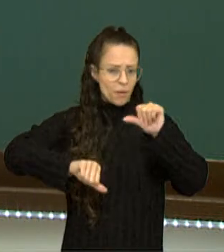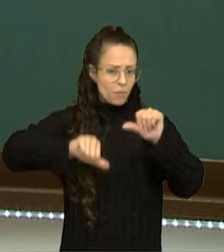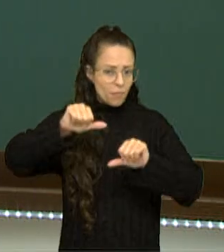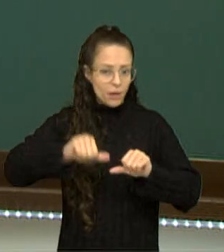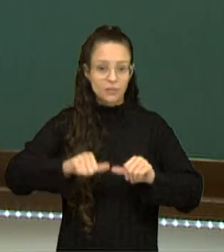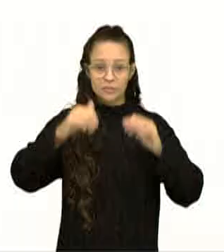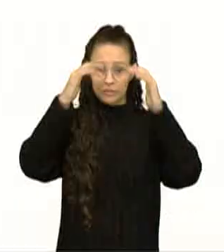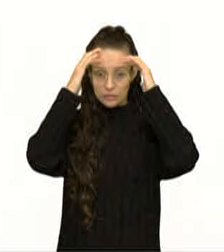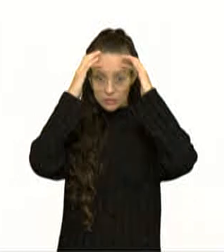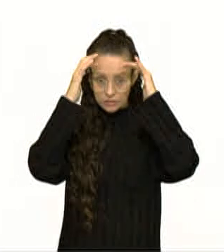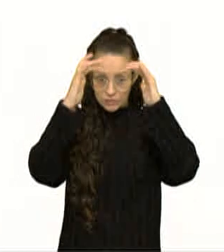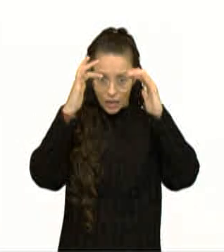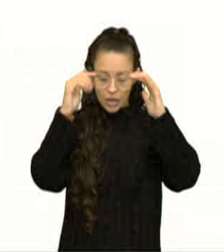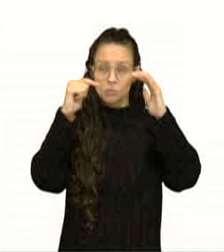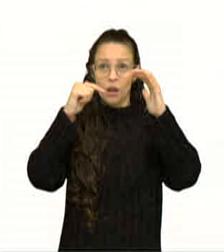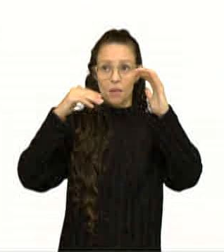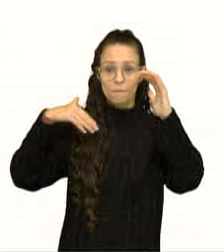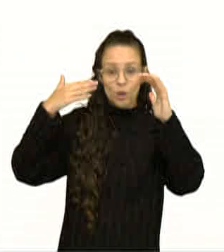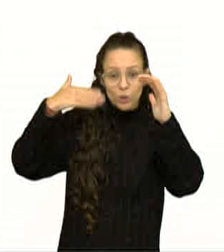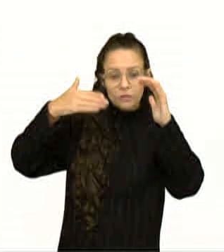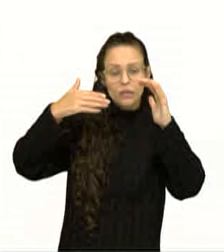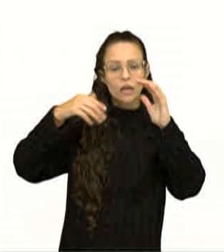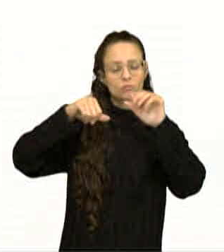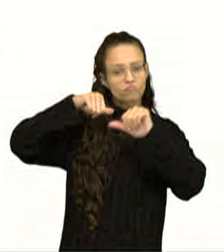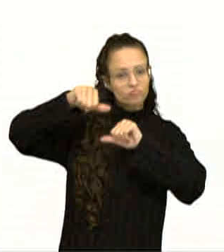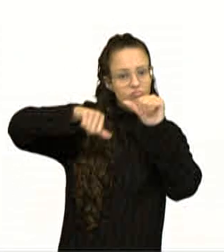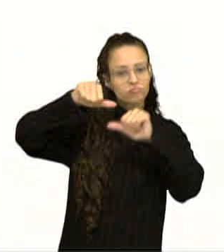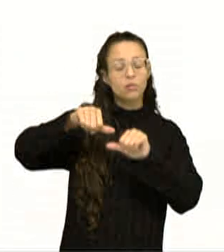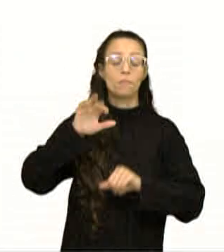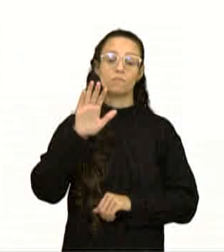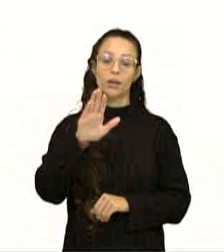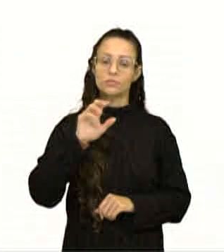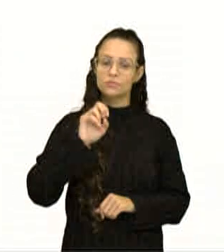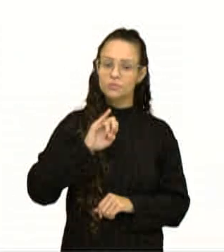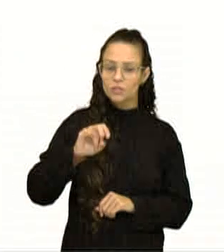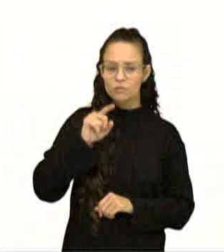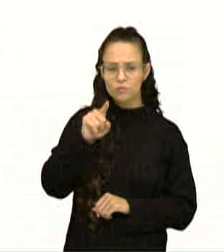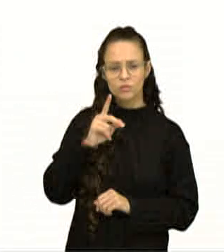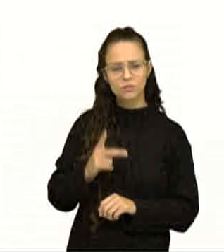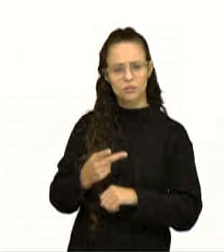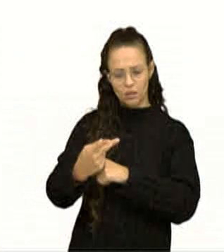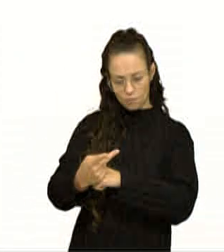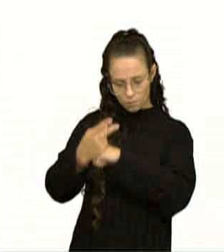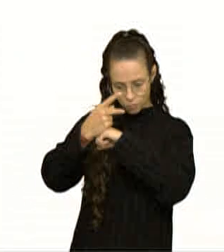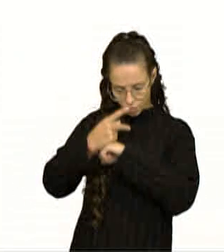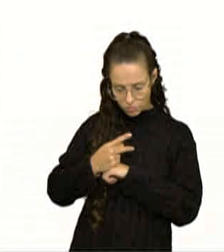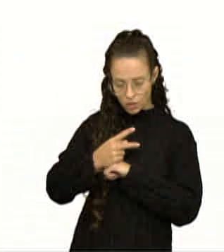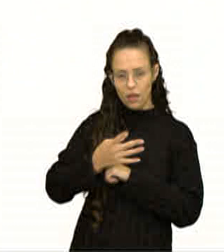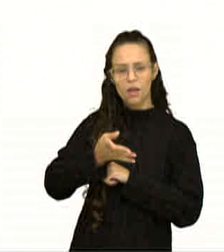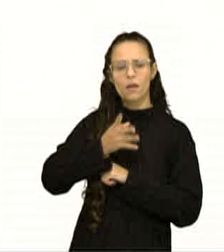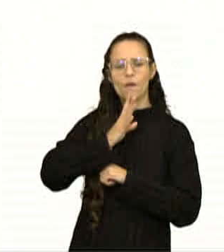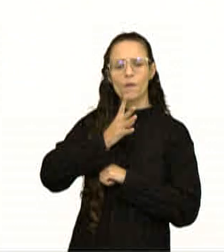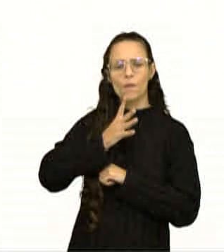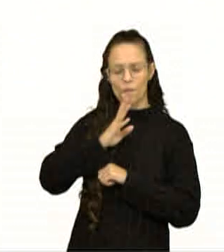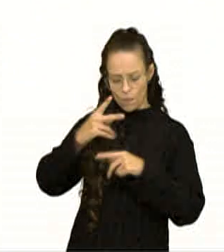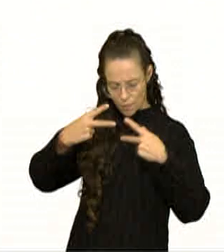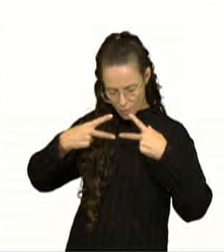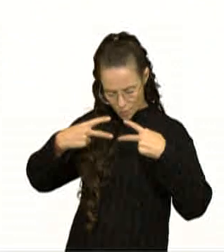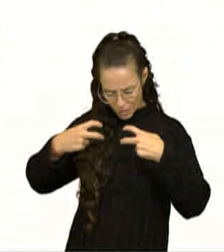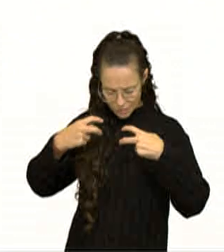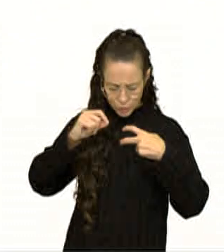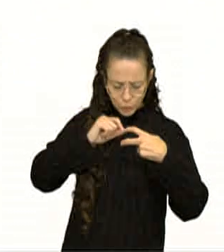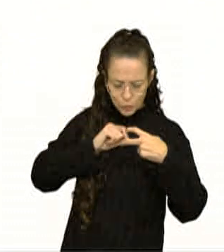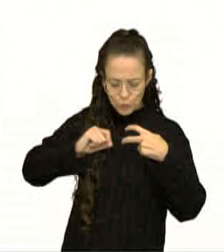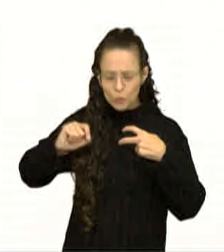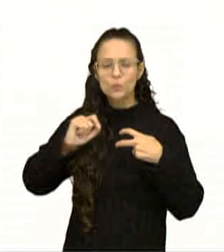que o cérebro esteja em processo de amadurecimento, quanto mais você buscar se conhecer, os seus interesses, os